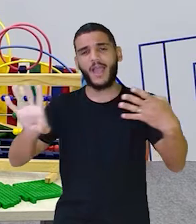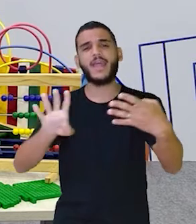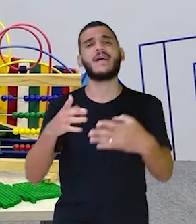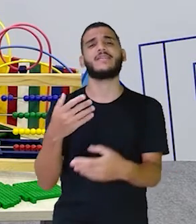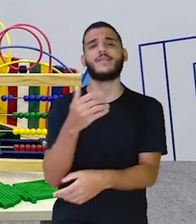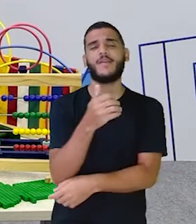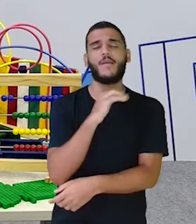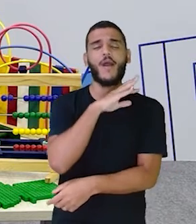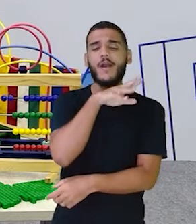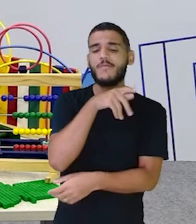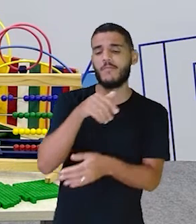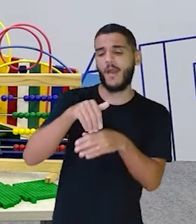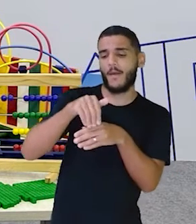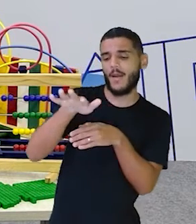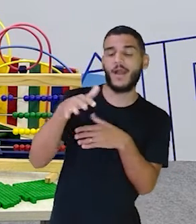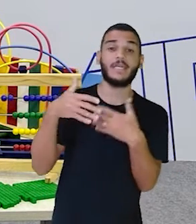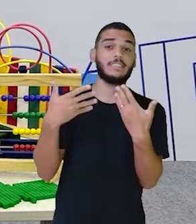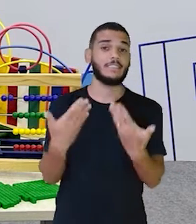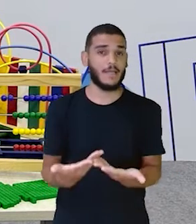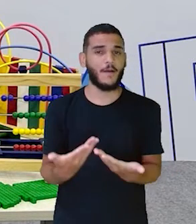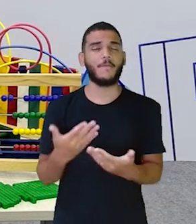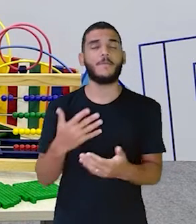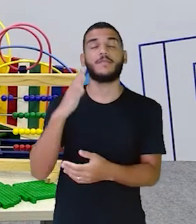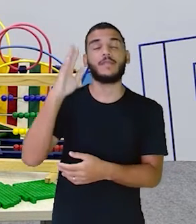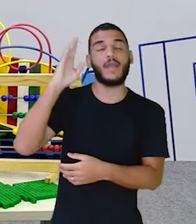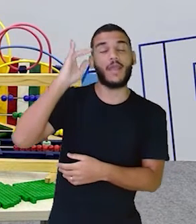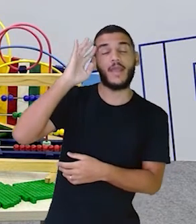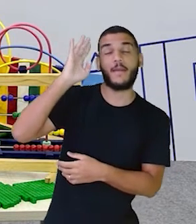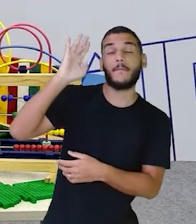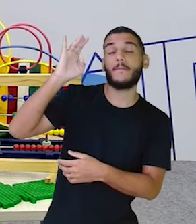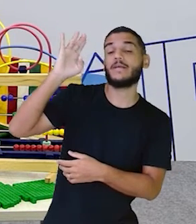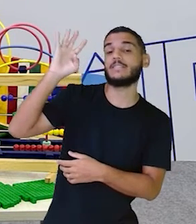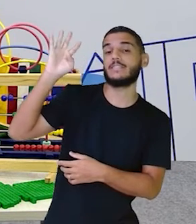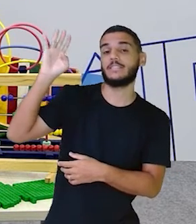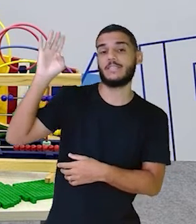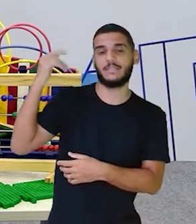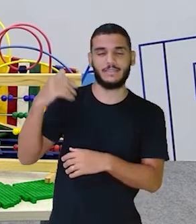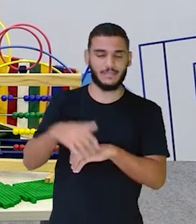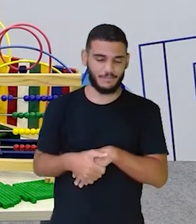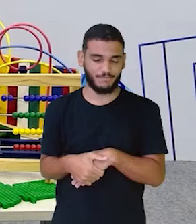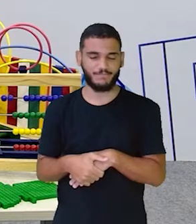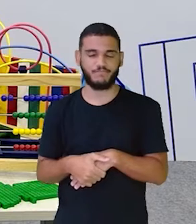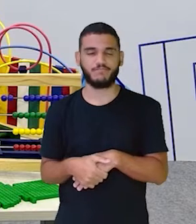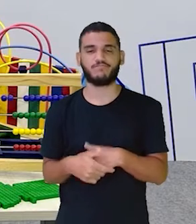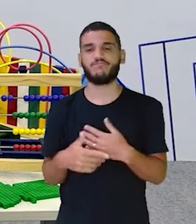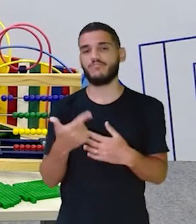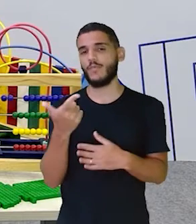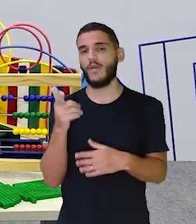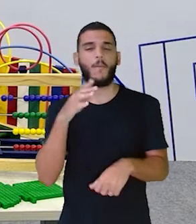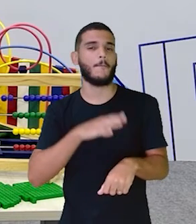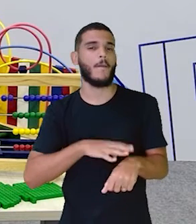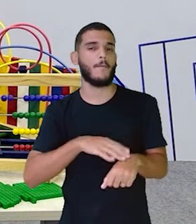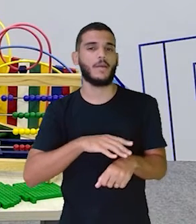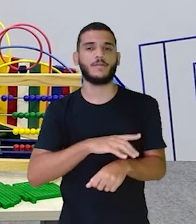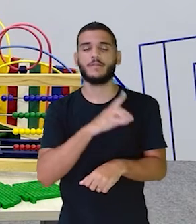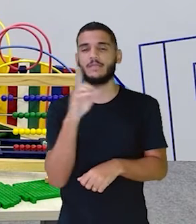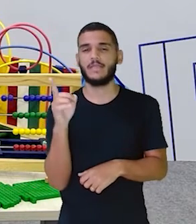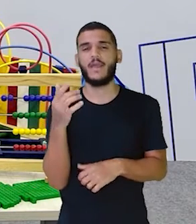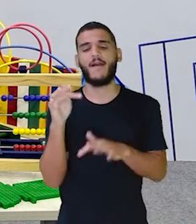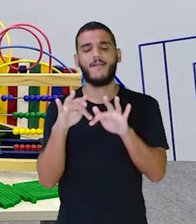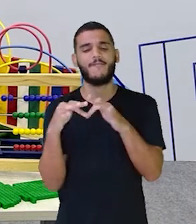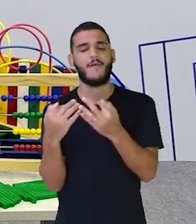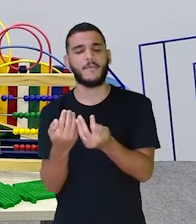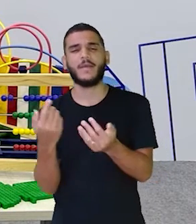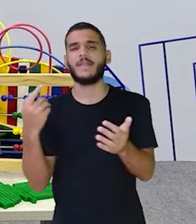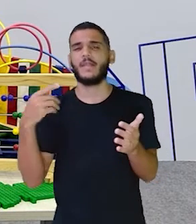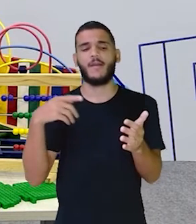fugissem. Então, aquela imaginação dele, e quando chega no outro momento, no outro dia, a família chega. E é